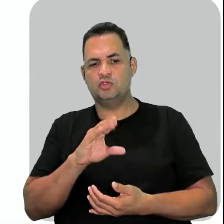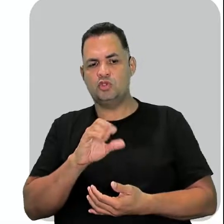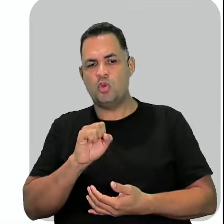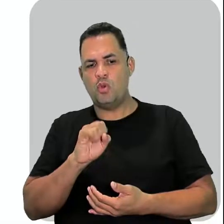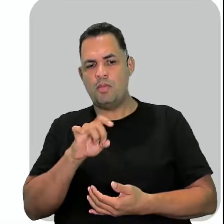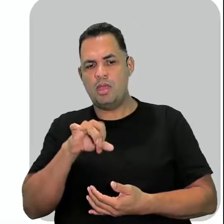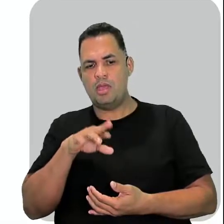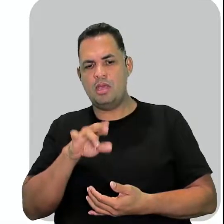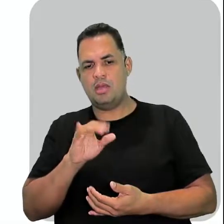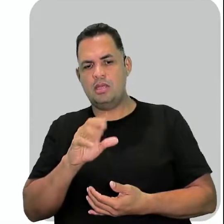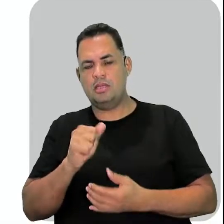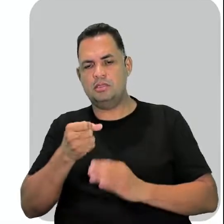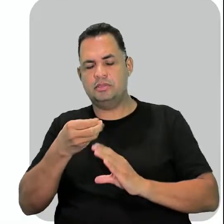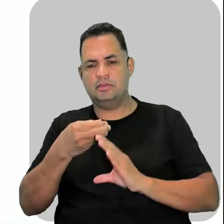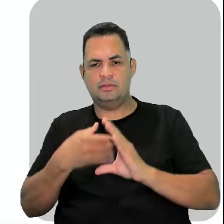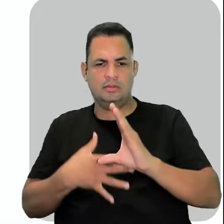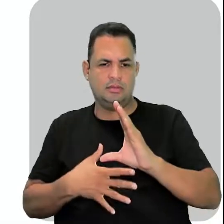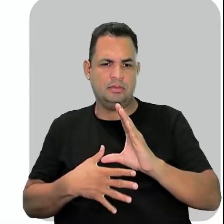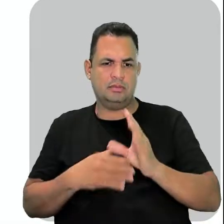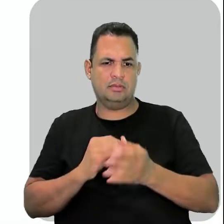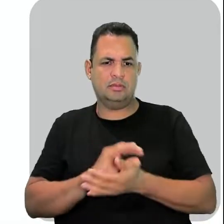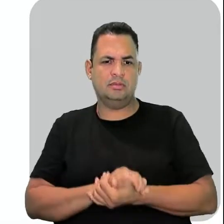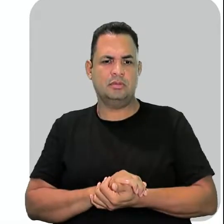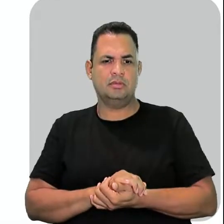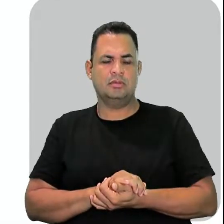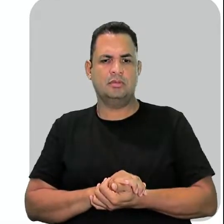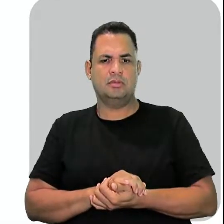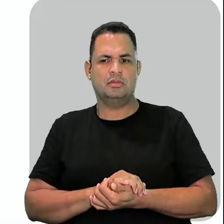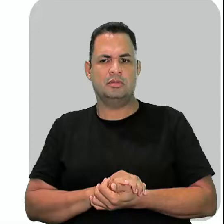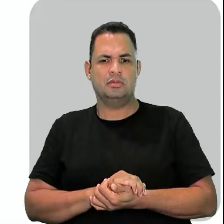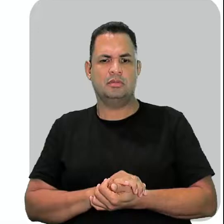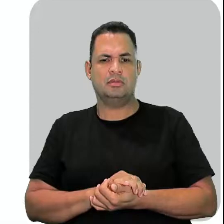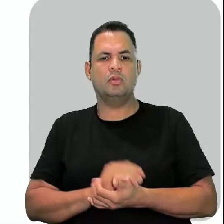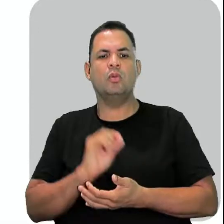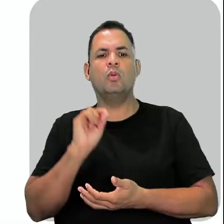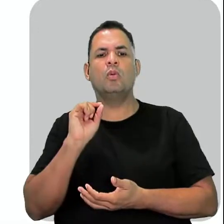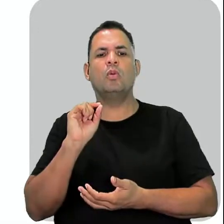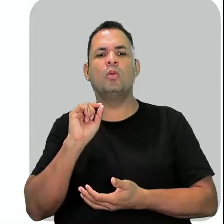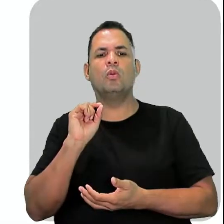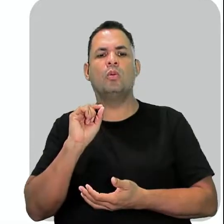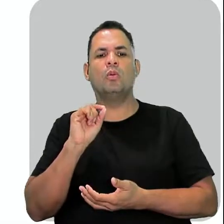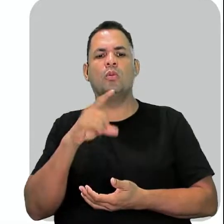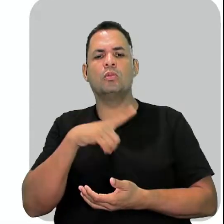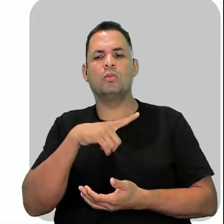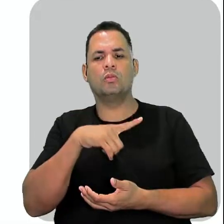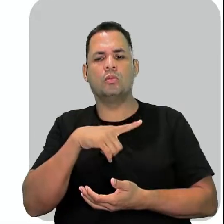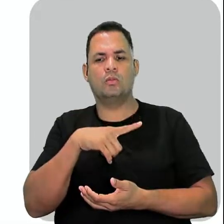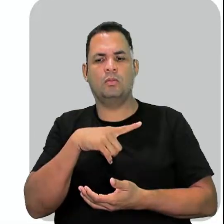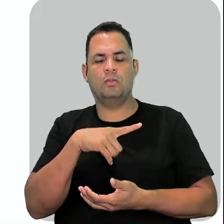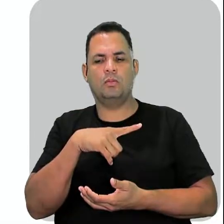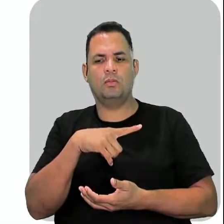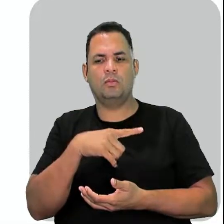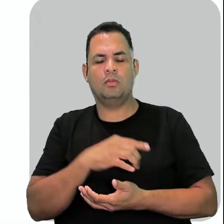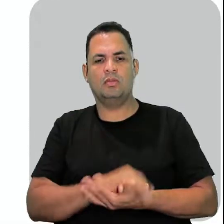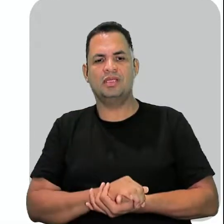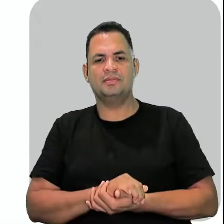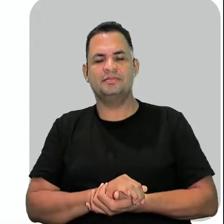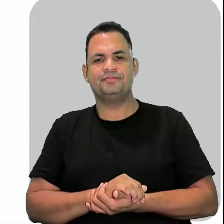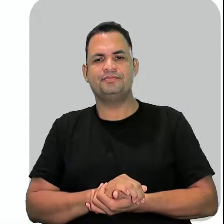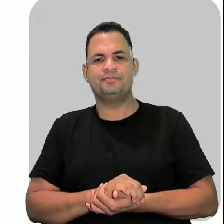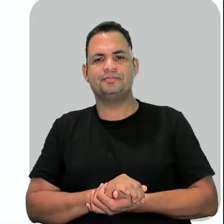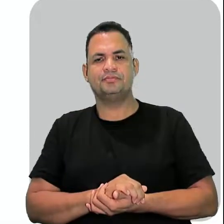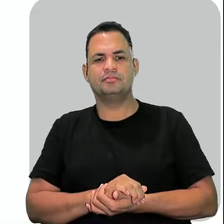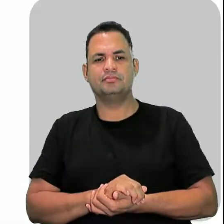de função. Na isomeria de função, pessoal, o que nós vamos ter? Vai